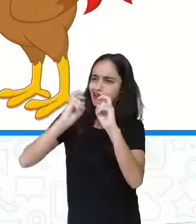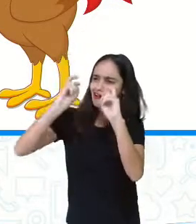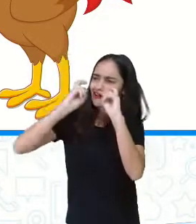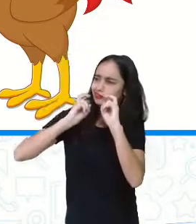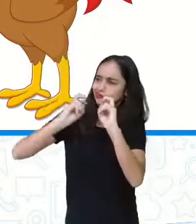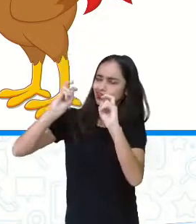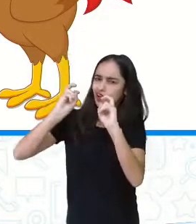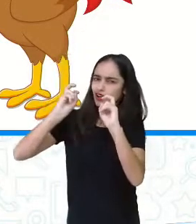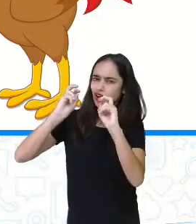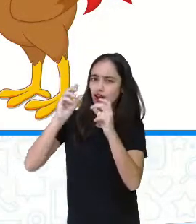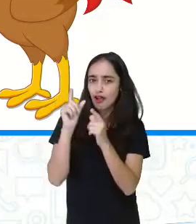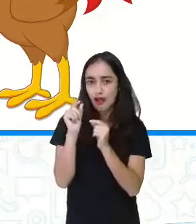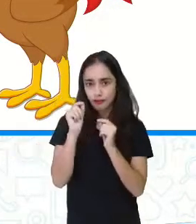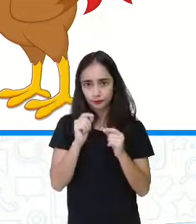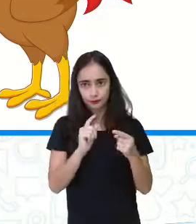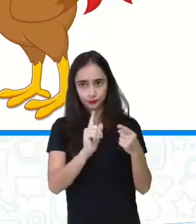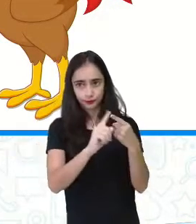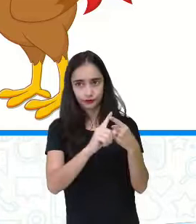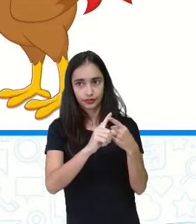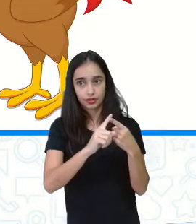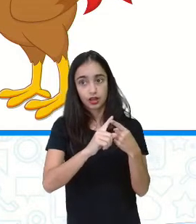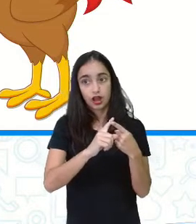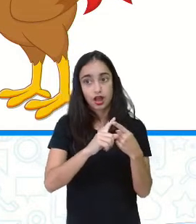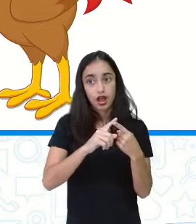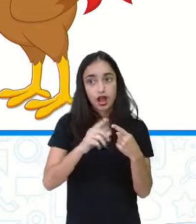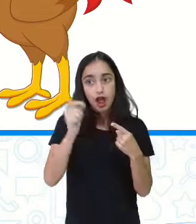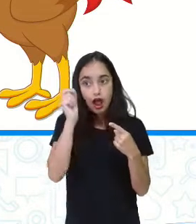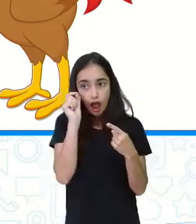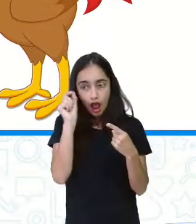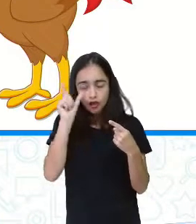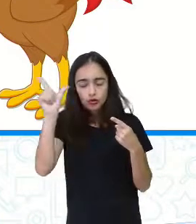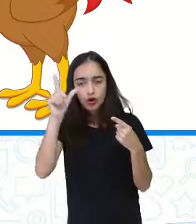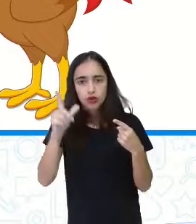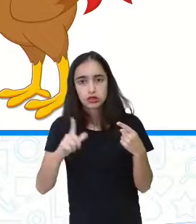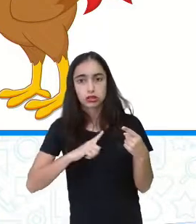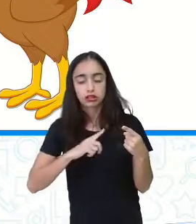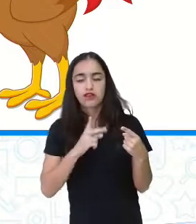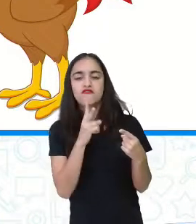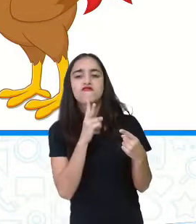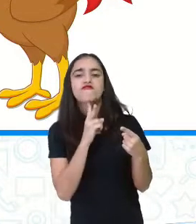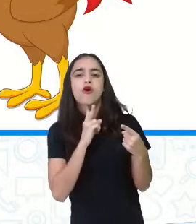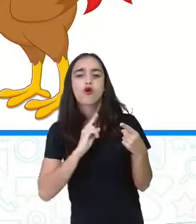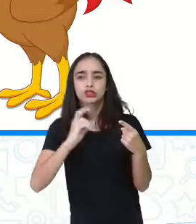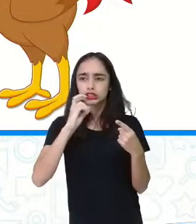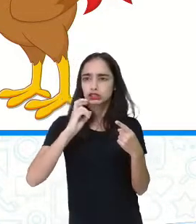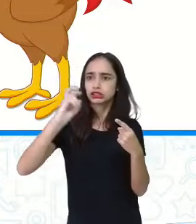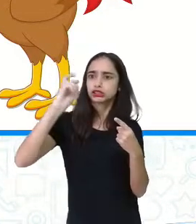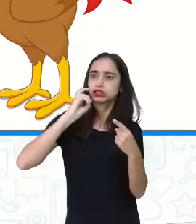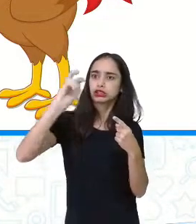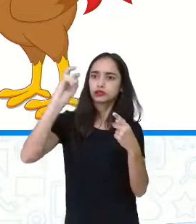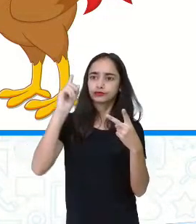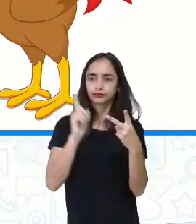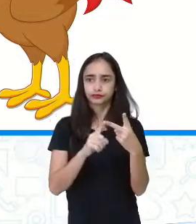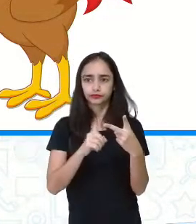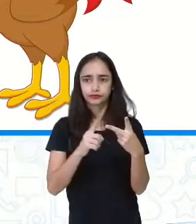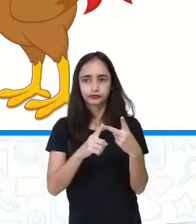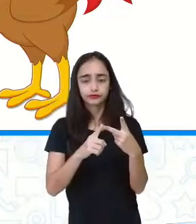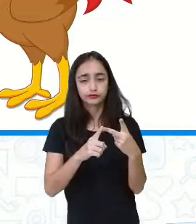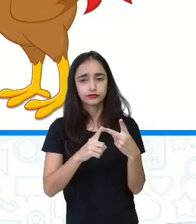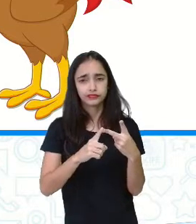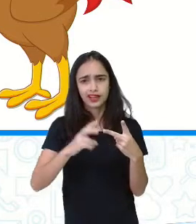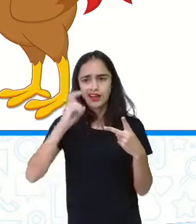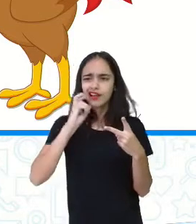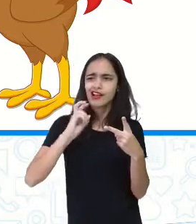de gritar bem se eu canto incomoda o Zequinha ser seu instinto ele diz que deve